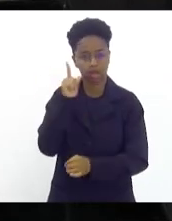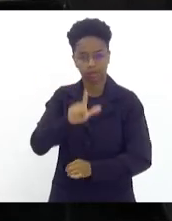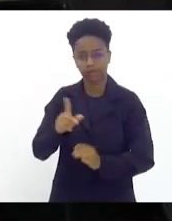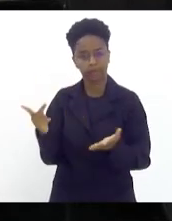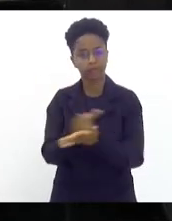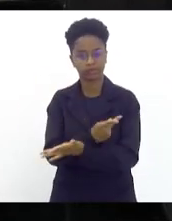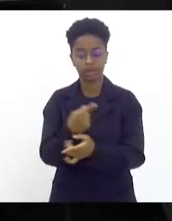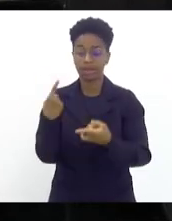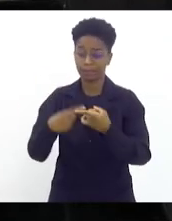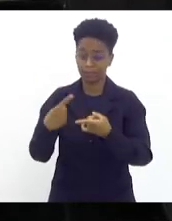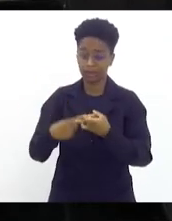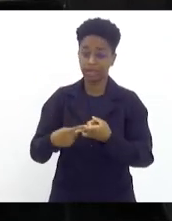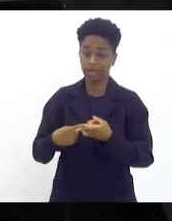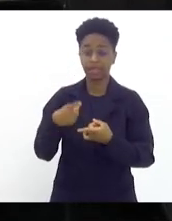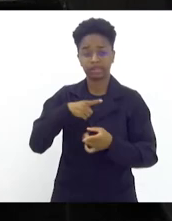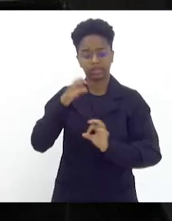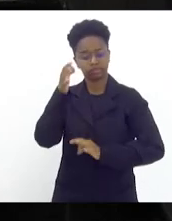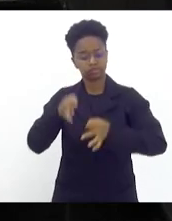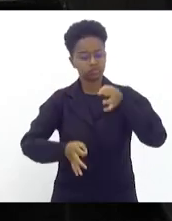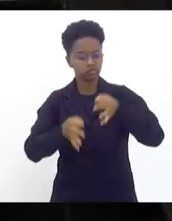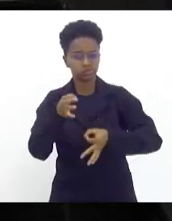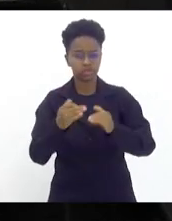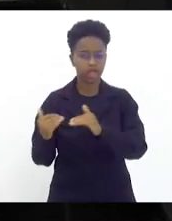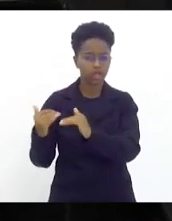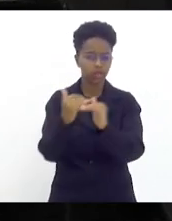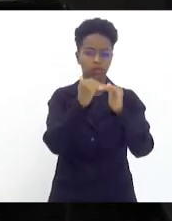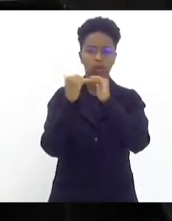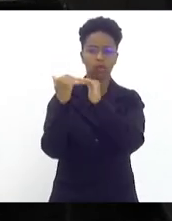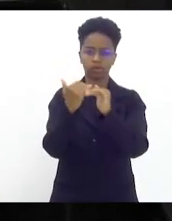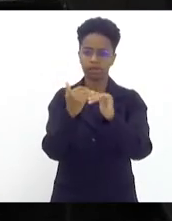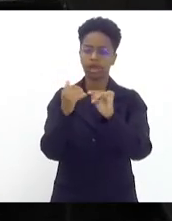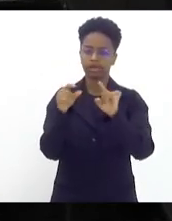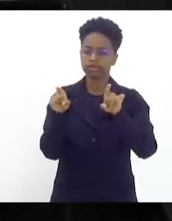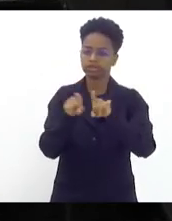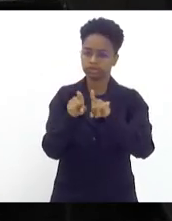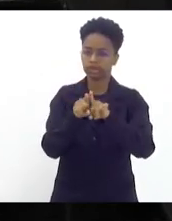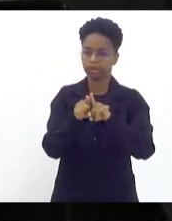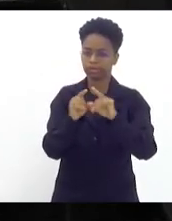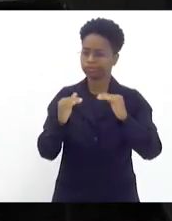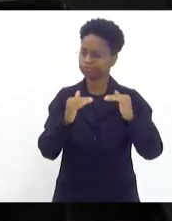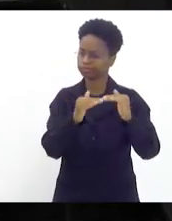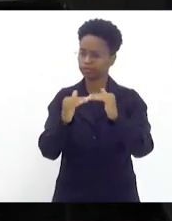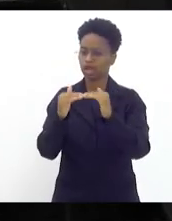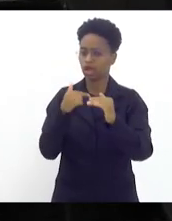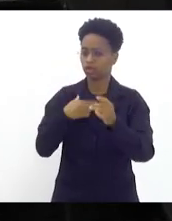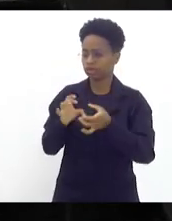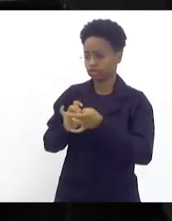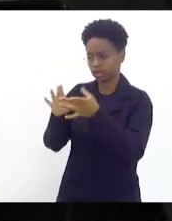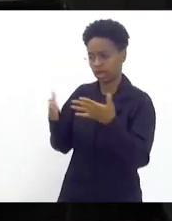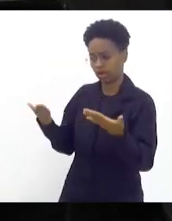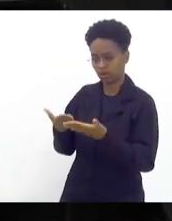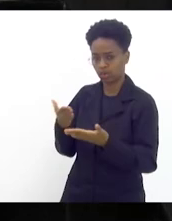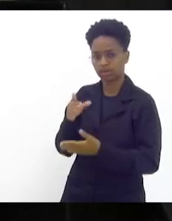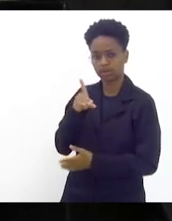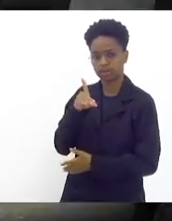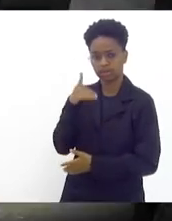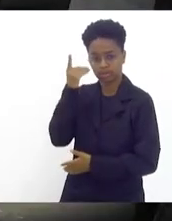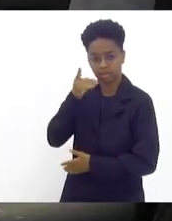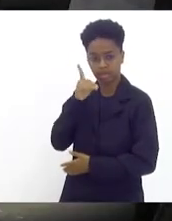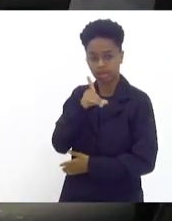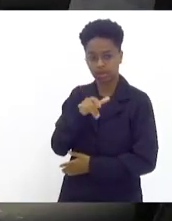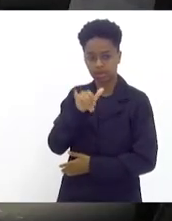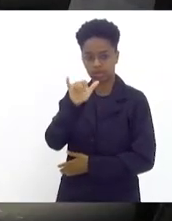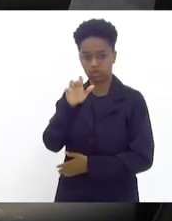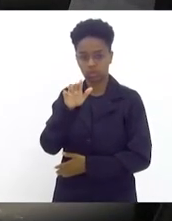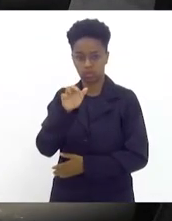porque isso é medida de Justiça de igualdade e de isonomia e faça uma parte agora ao nome Deputado Yuri Moura Muito